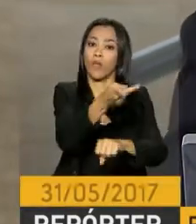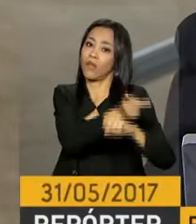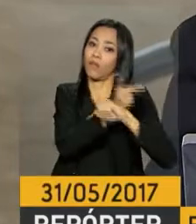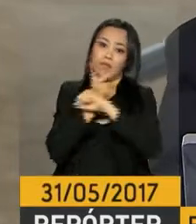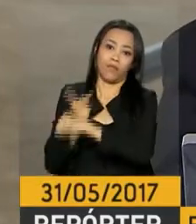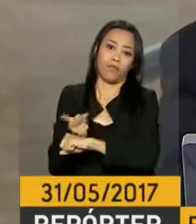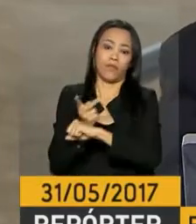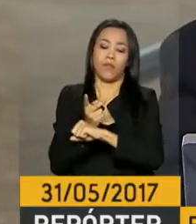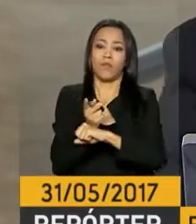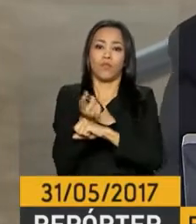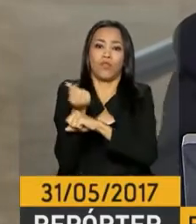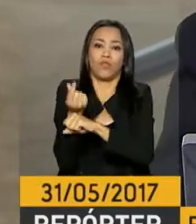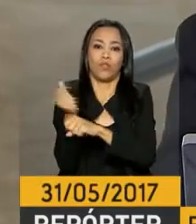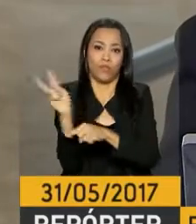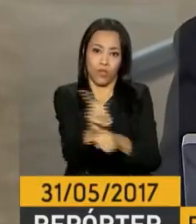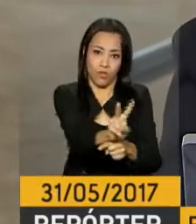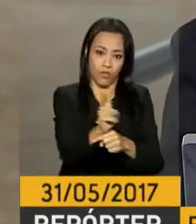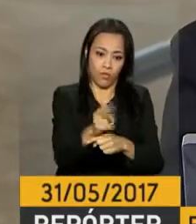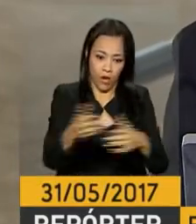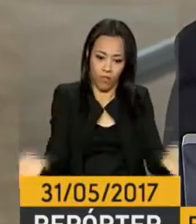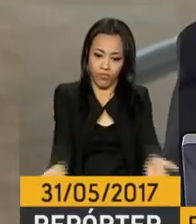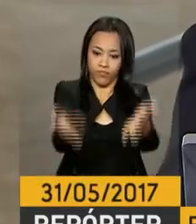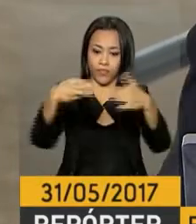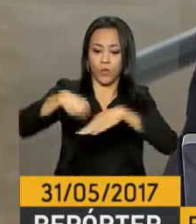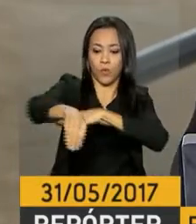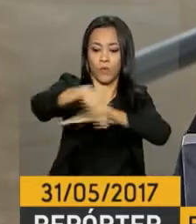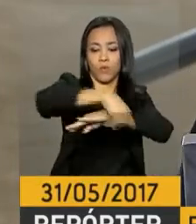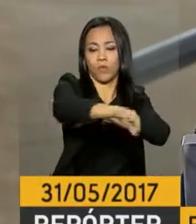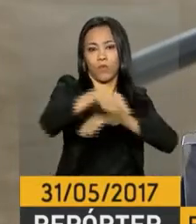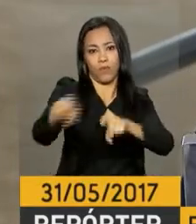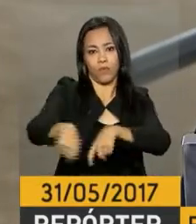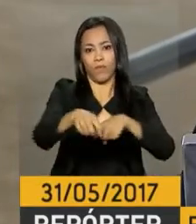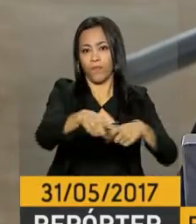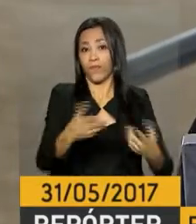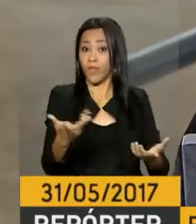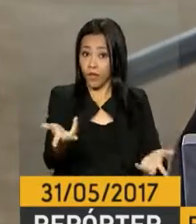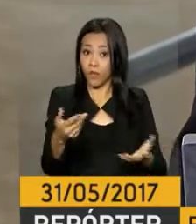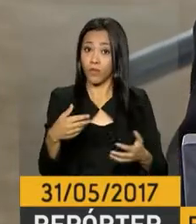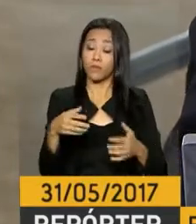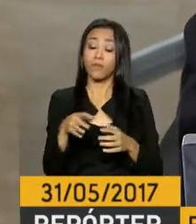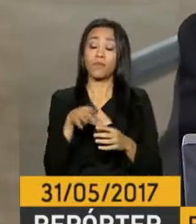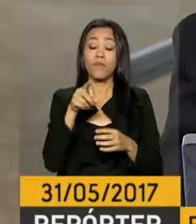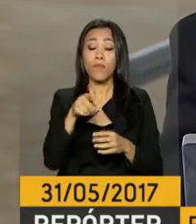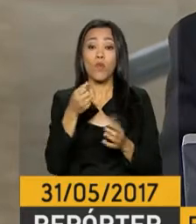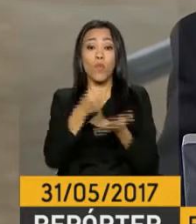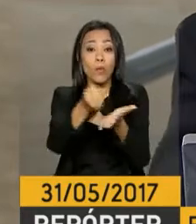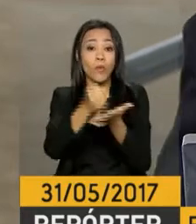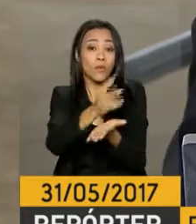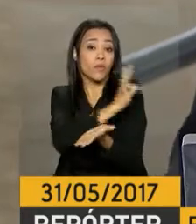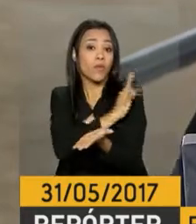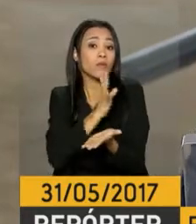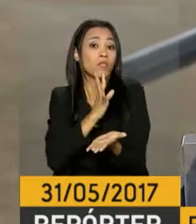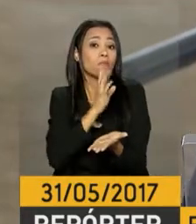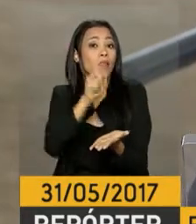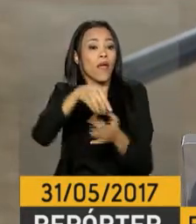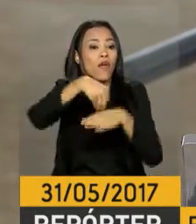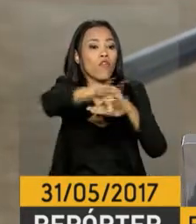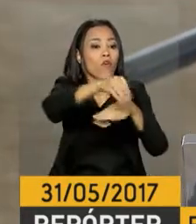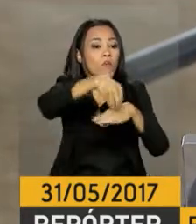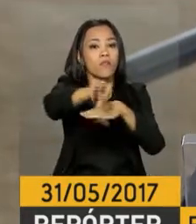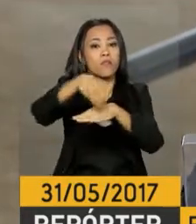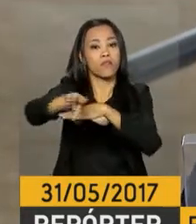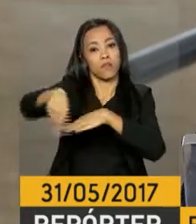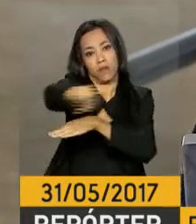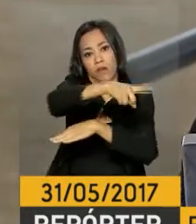o investimento, o estímulo à assistência técnica é uma forma de levar a informação para o agricultor de modo que